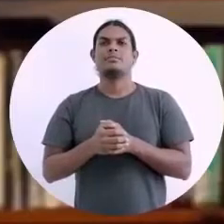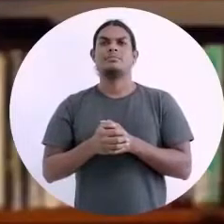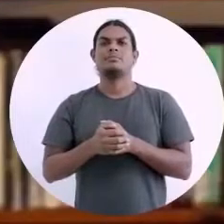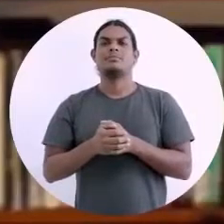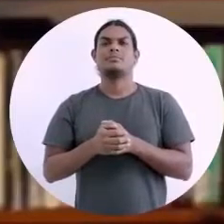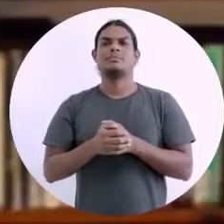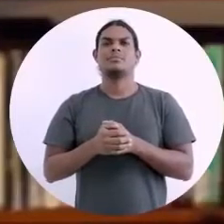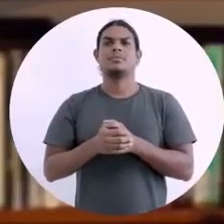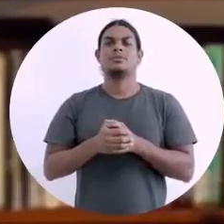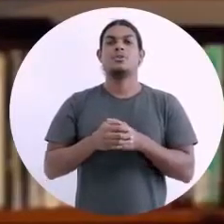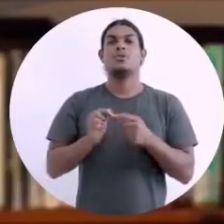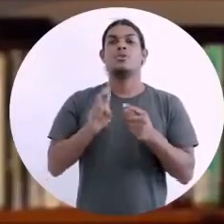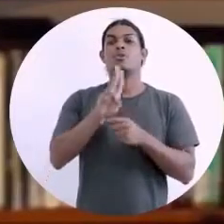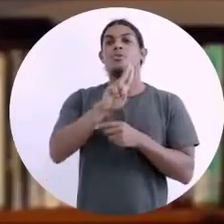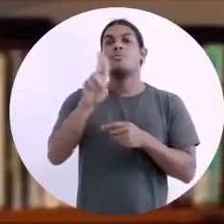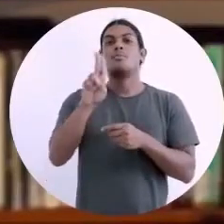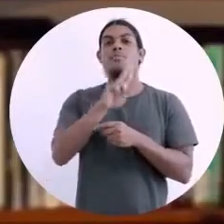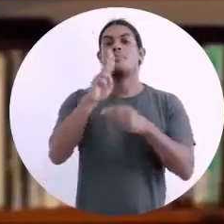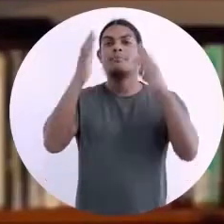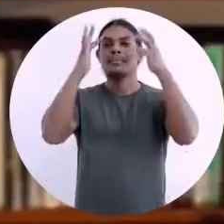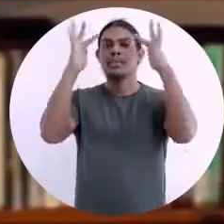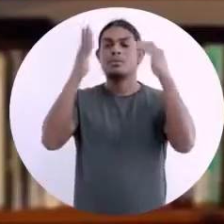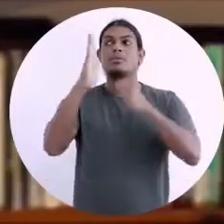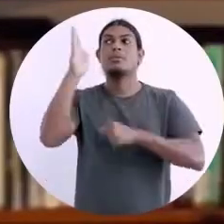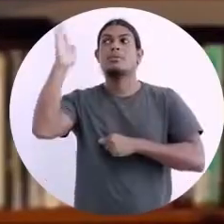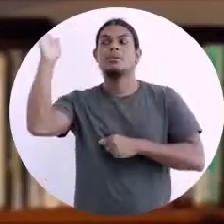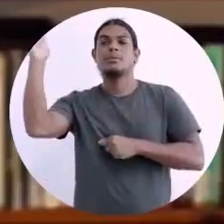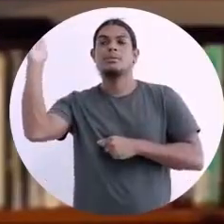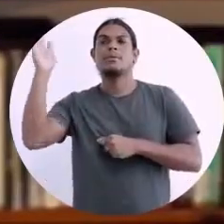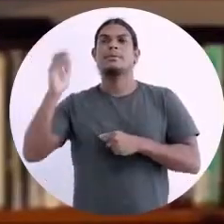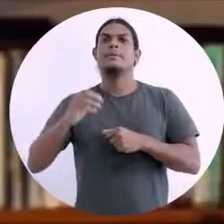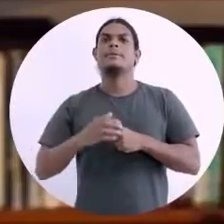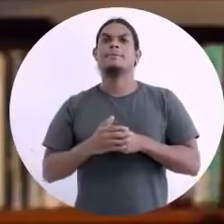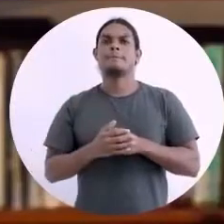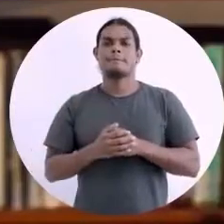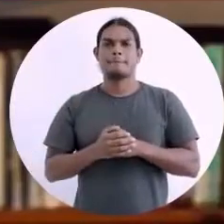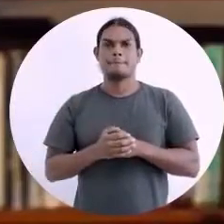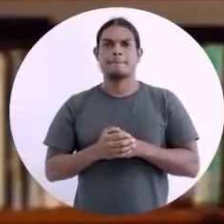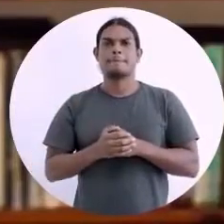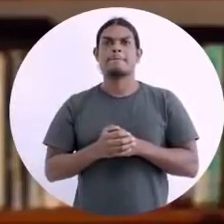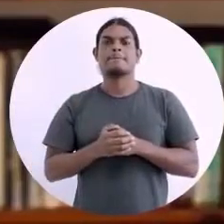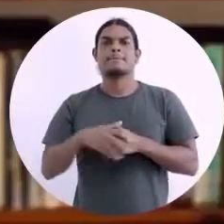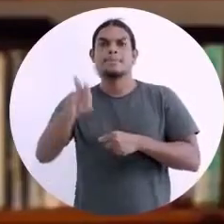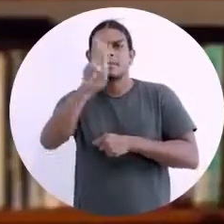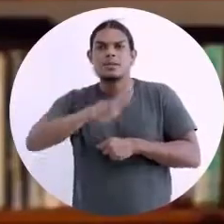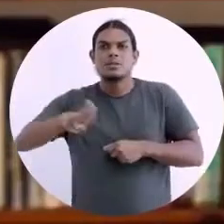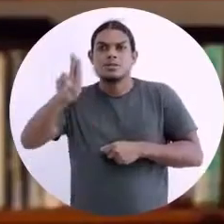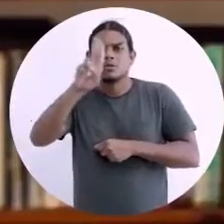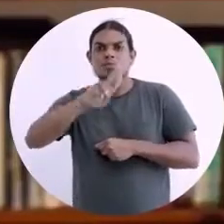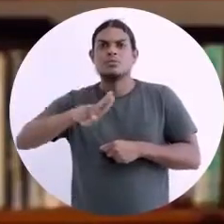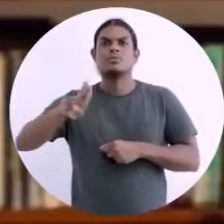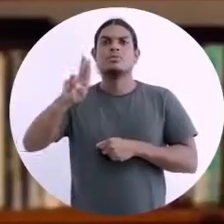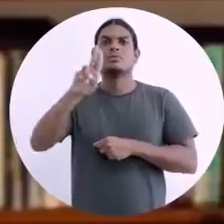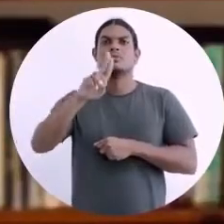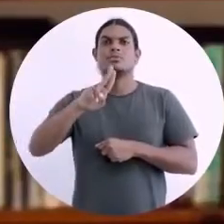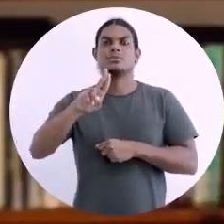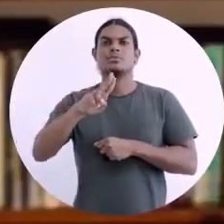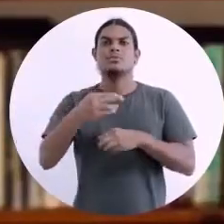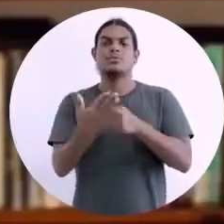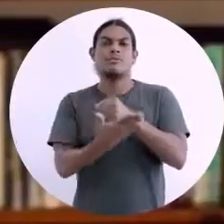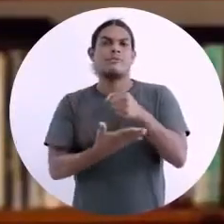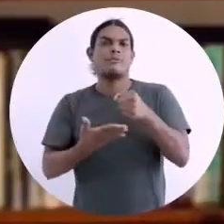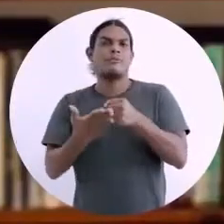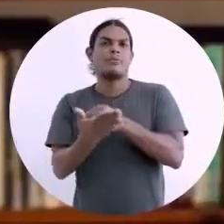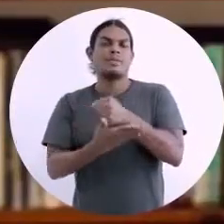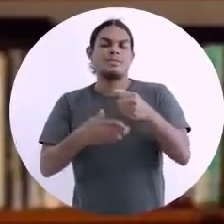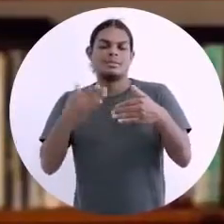classificação decimal de Dewey, ou seja, é uma classificação bibliográfica que usa como base, como fundamento as